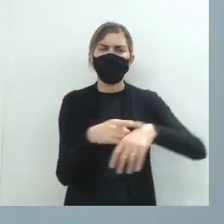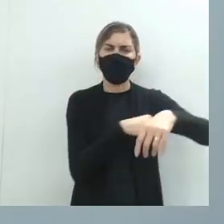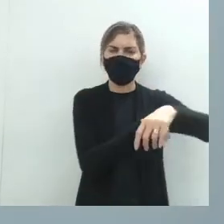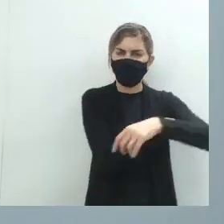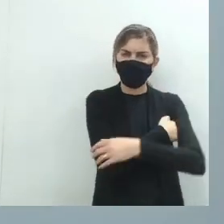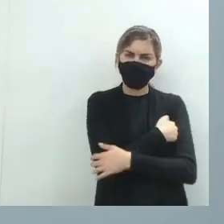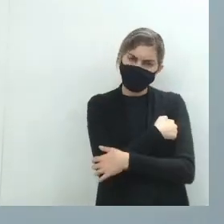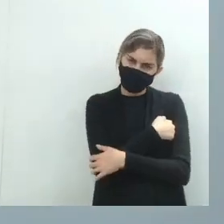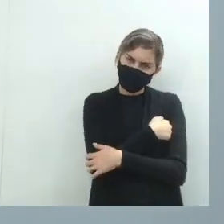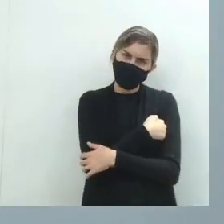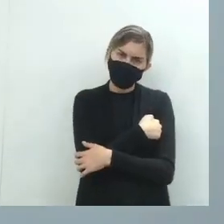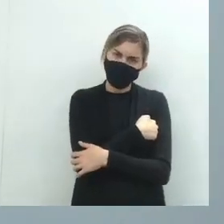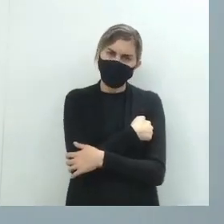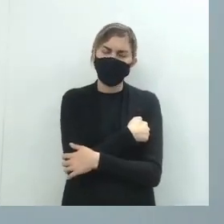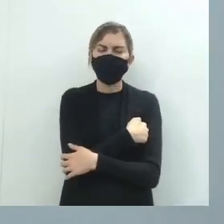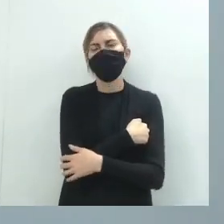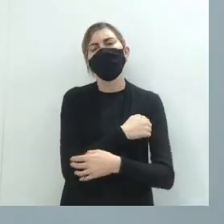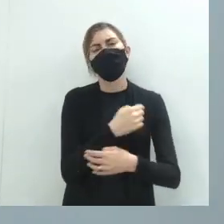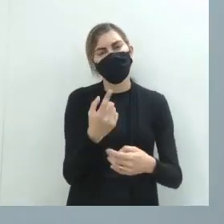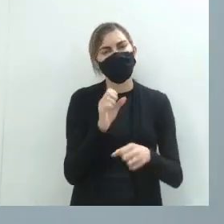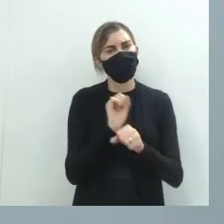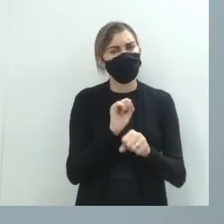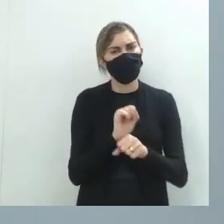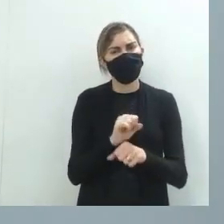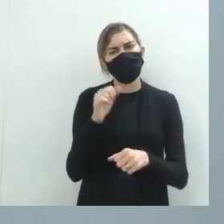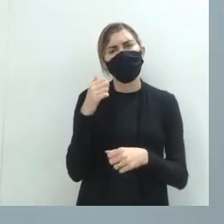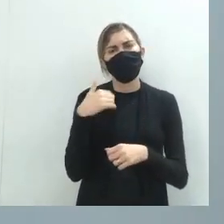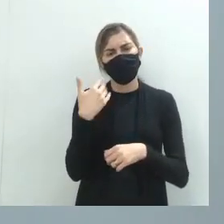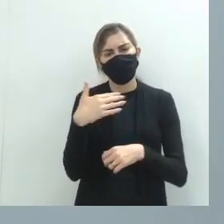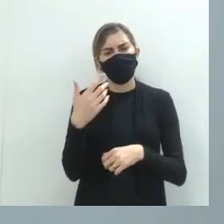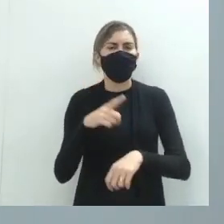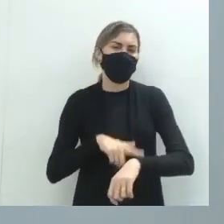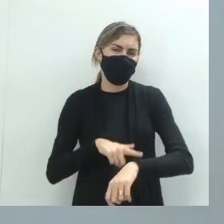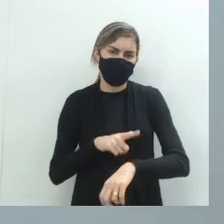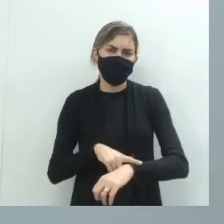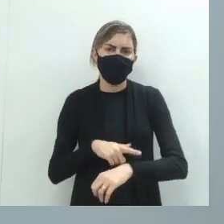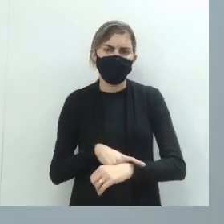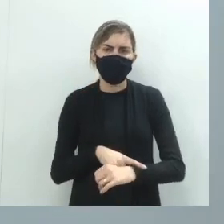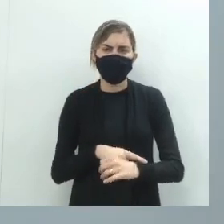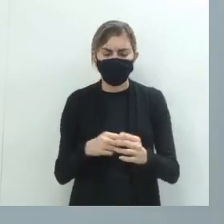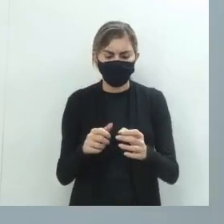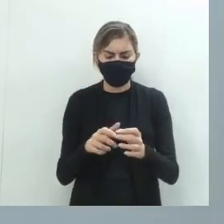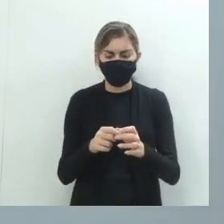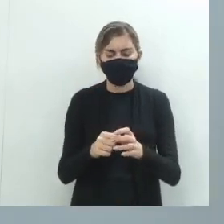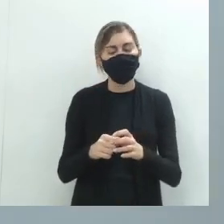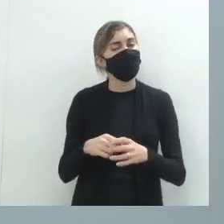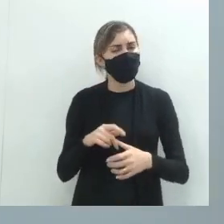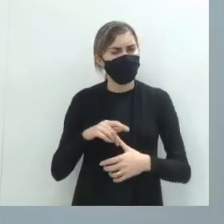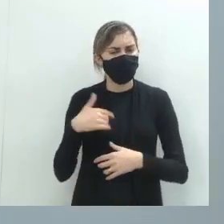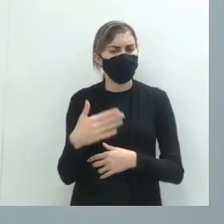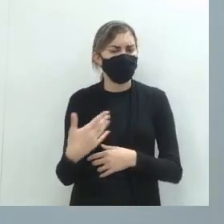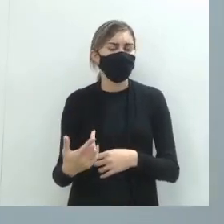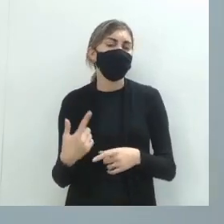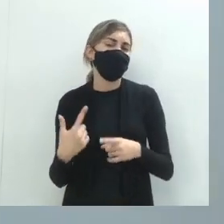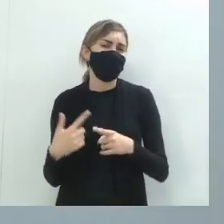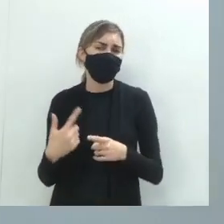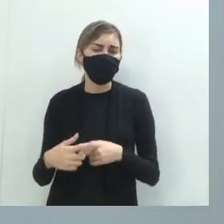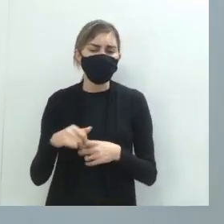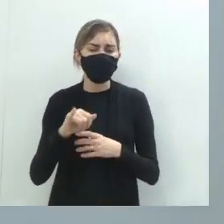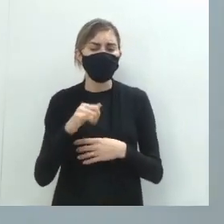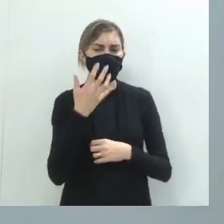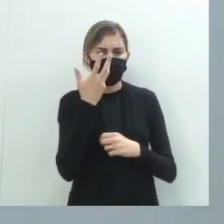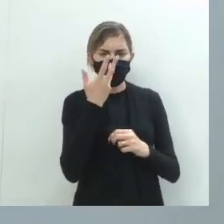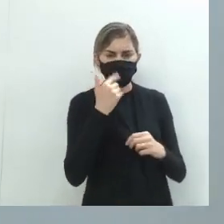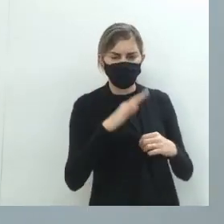embaixo o sovaquinho do menino e deixa um certo tempo. Deixa um certo tempo. Porque se a